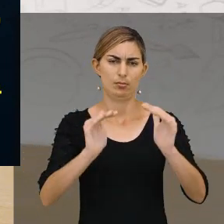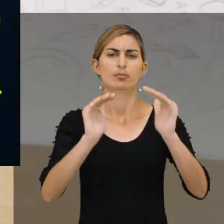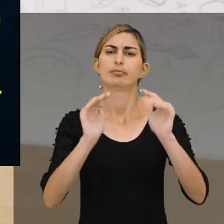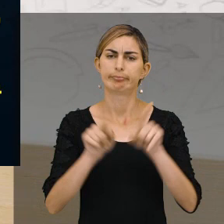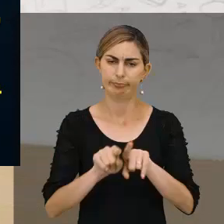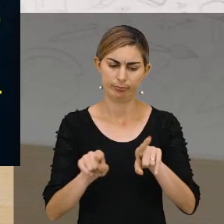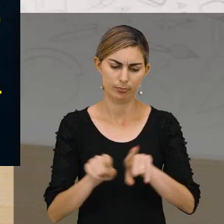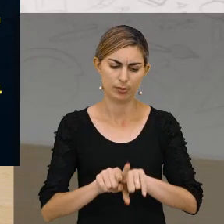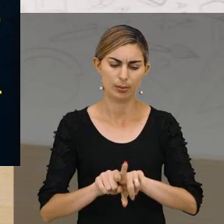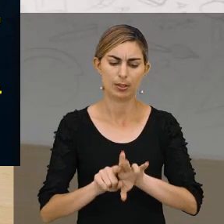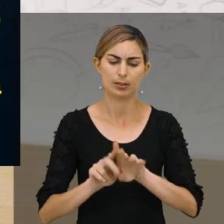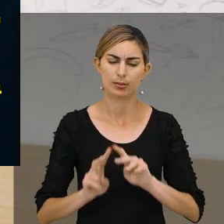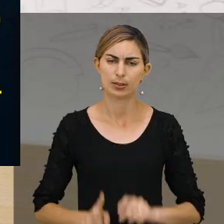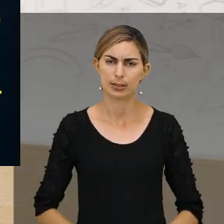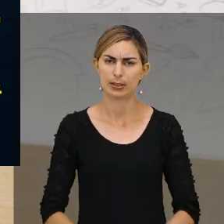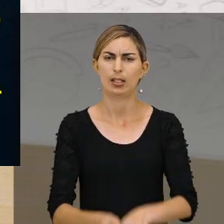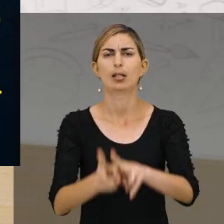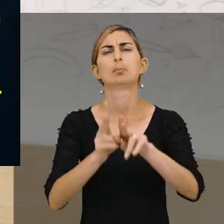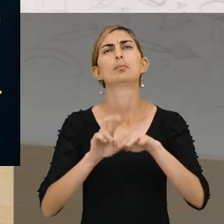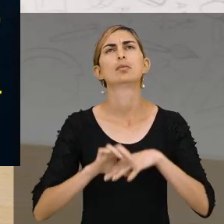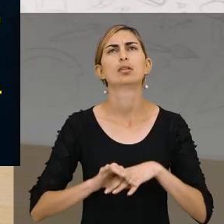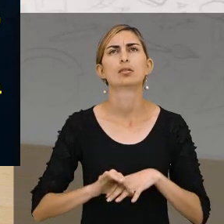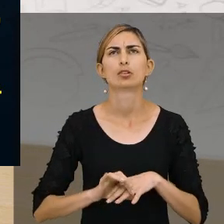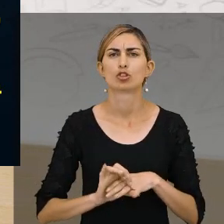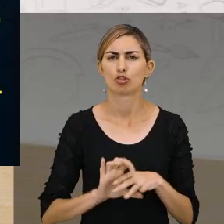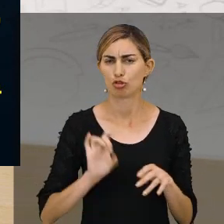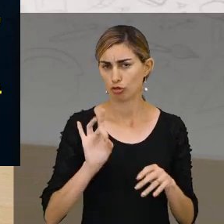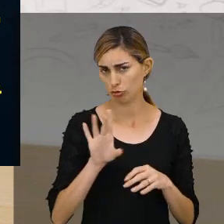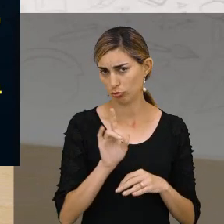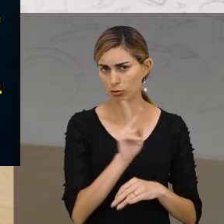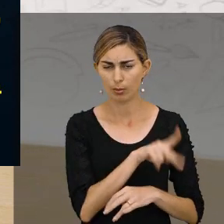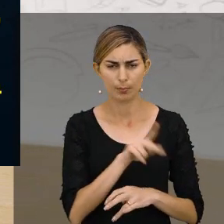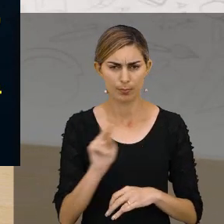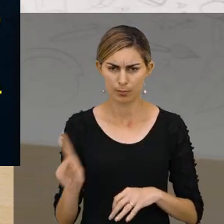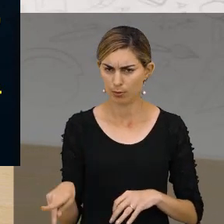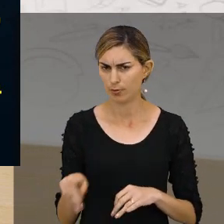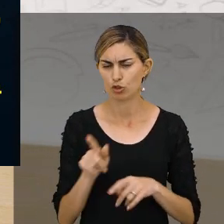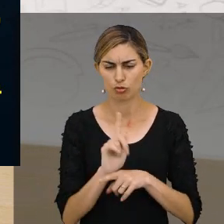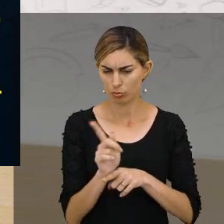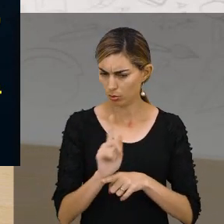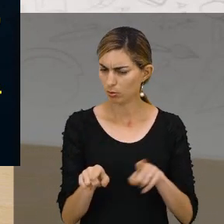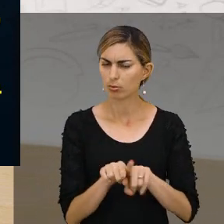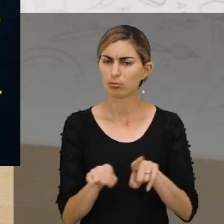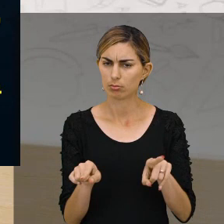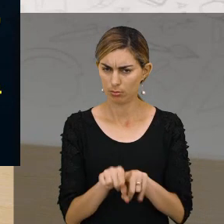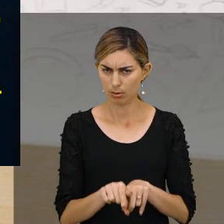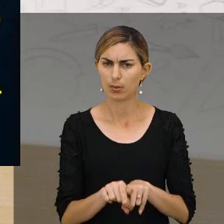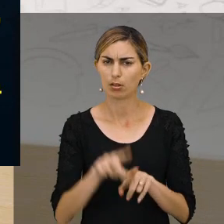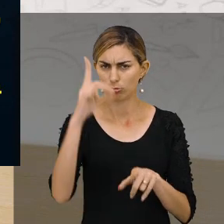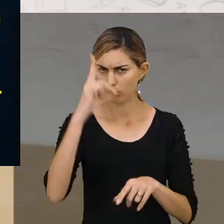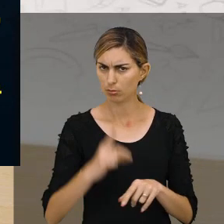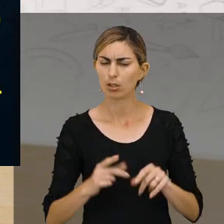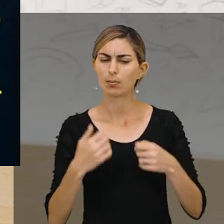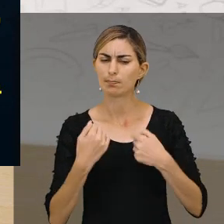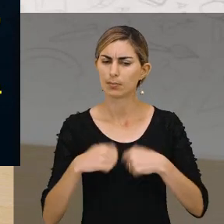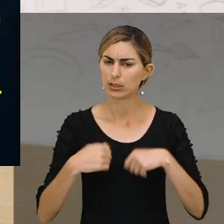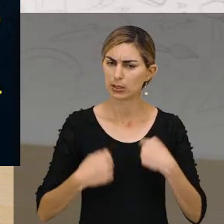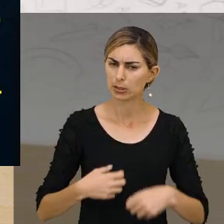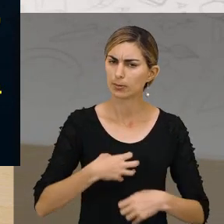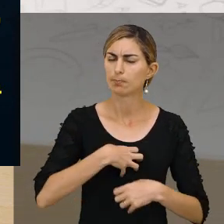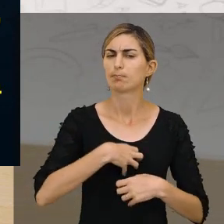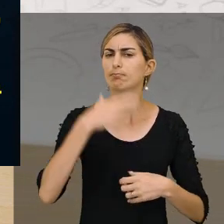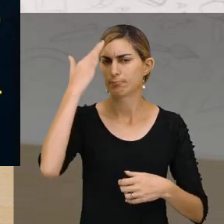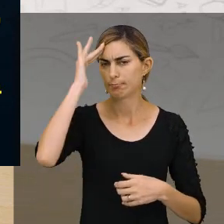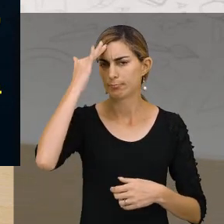respeitada, né? E também sempre, não só os professores, como também a gestão está sensível